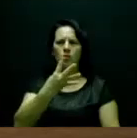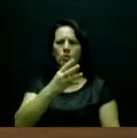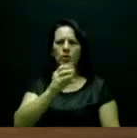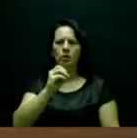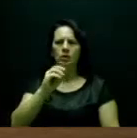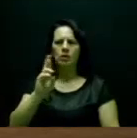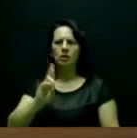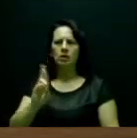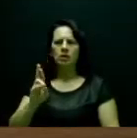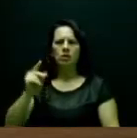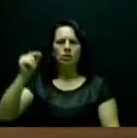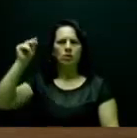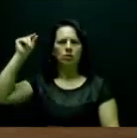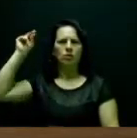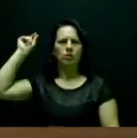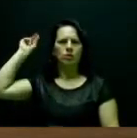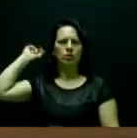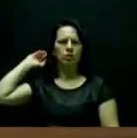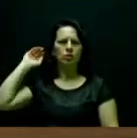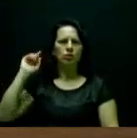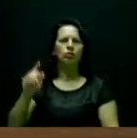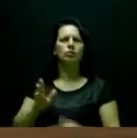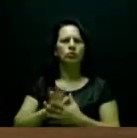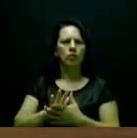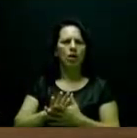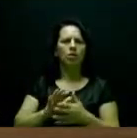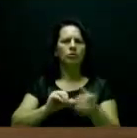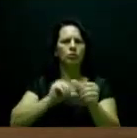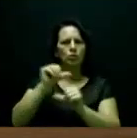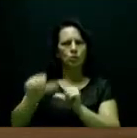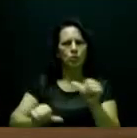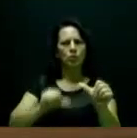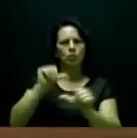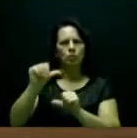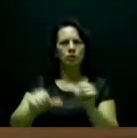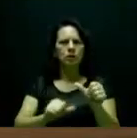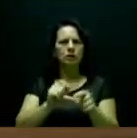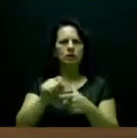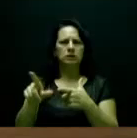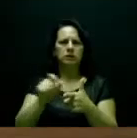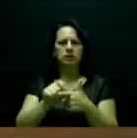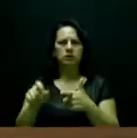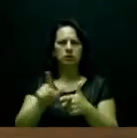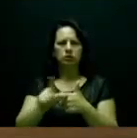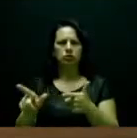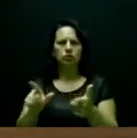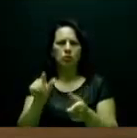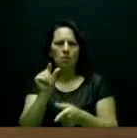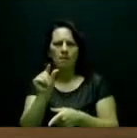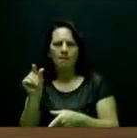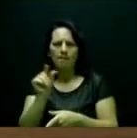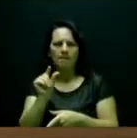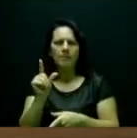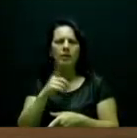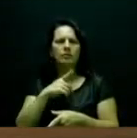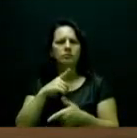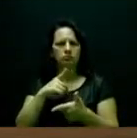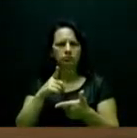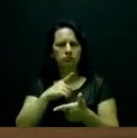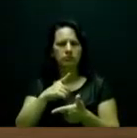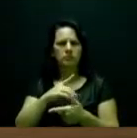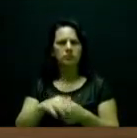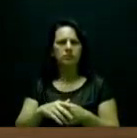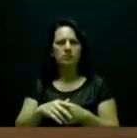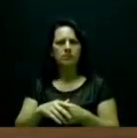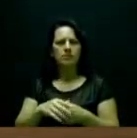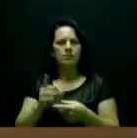houve-se vários reajustes aí de aluguel, mesmo sendo pequeno reajuste, mas no orçamento do pai